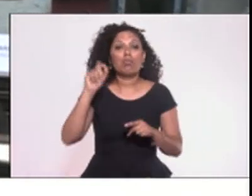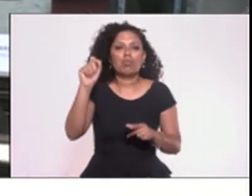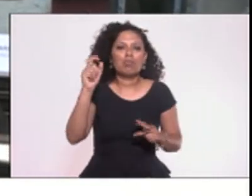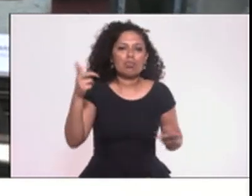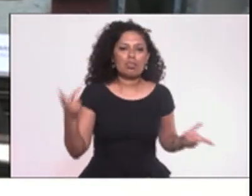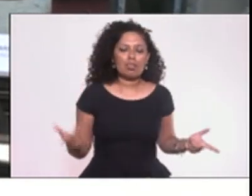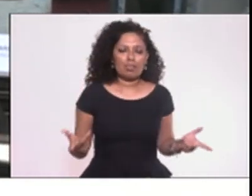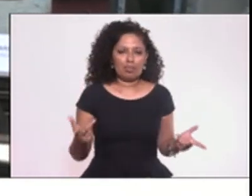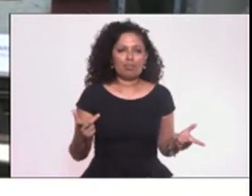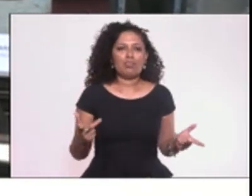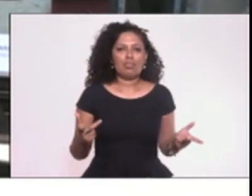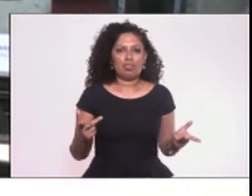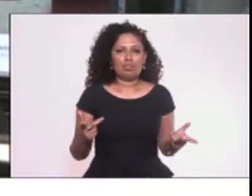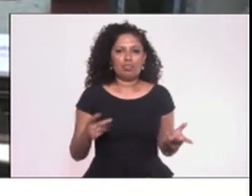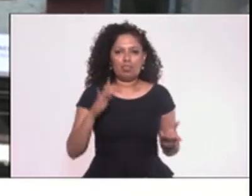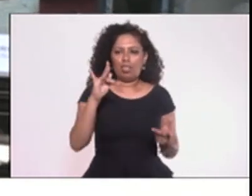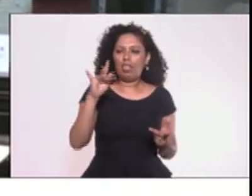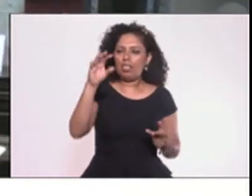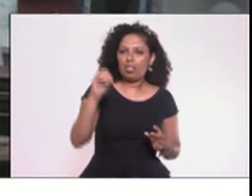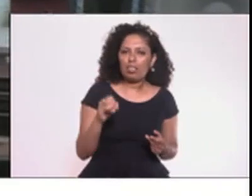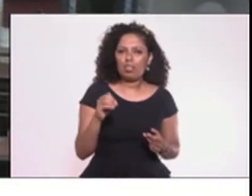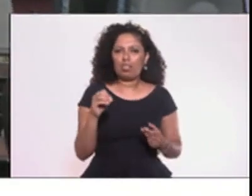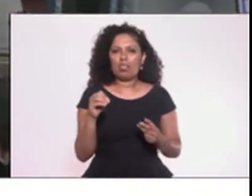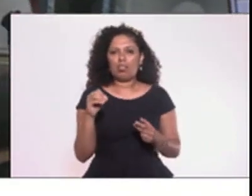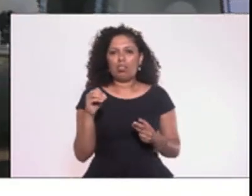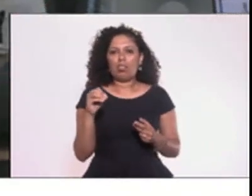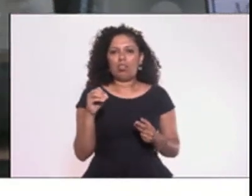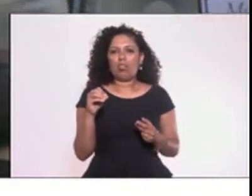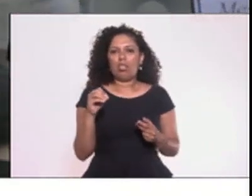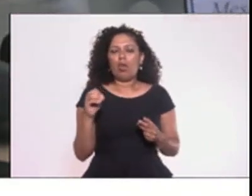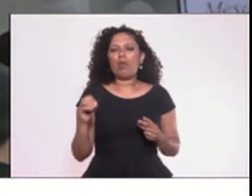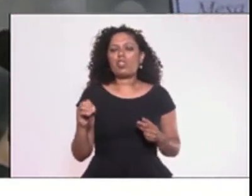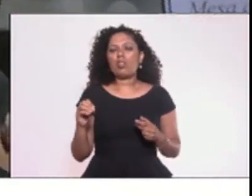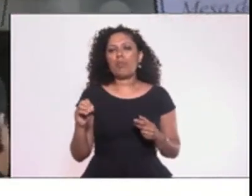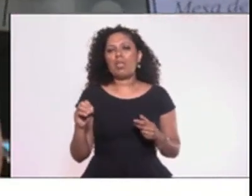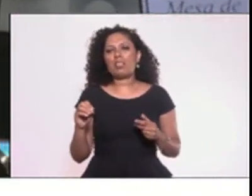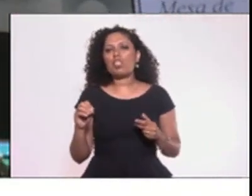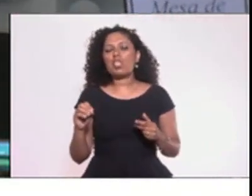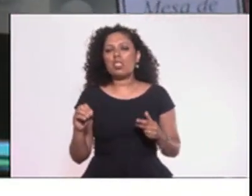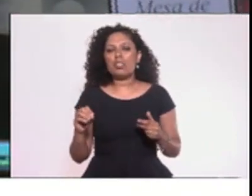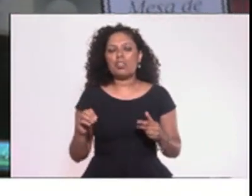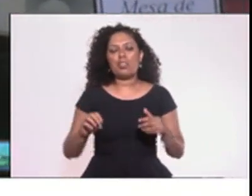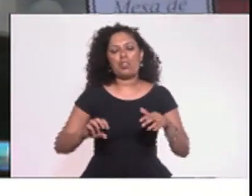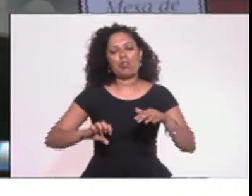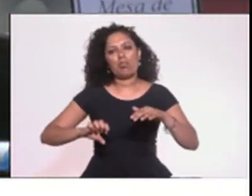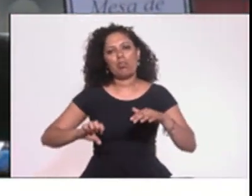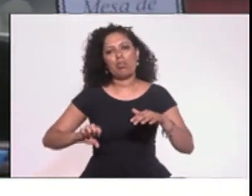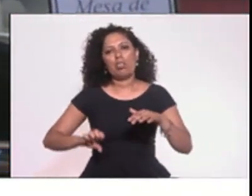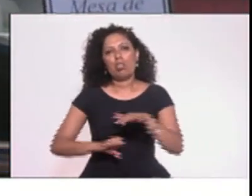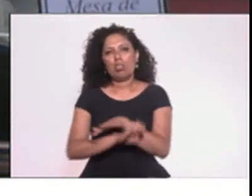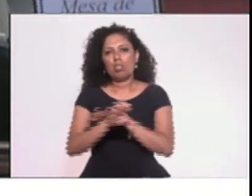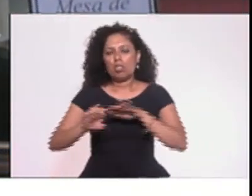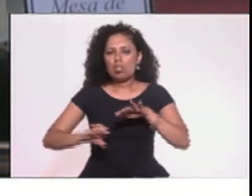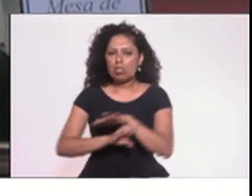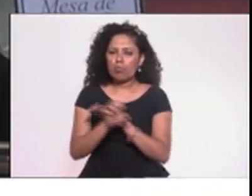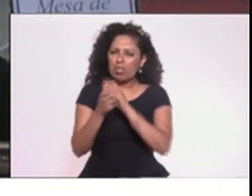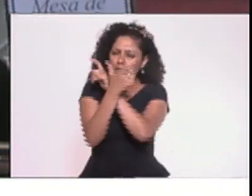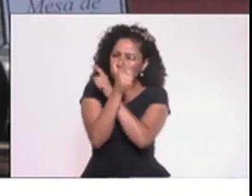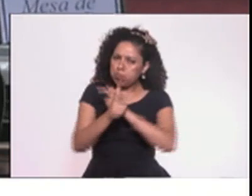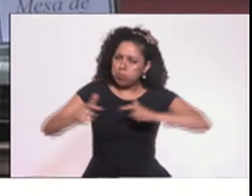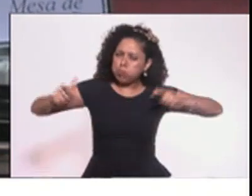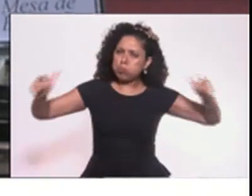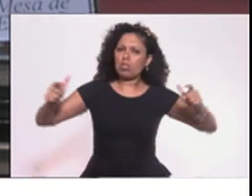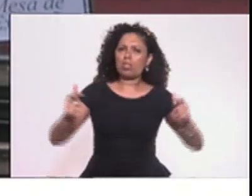sustentabilidade. As bio-startups, elas já nascem, como se fala, com essa pegada, né, entre aspas, da sustentabilidade, ou